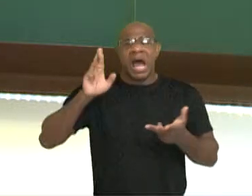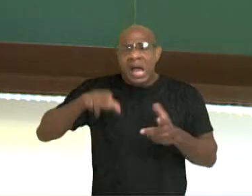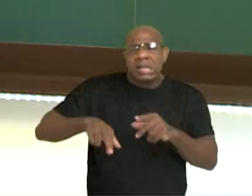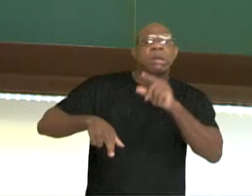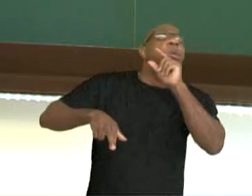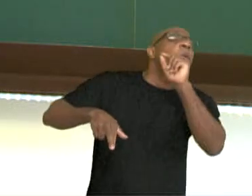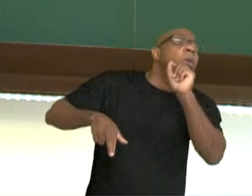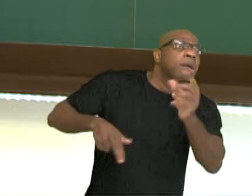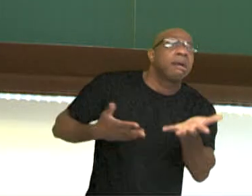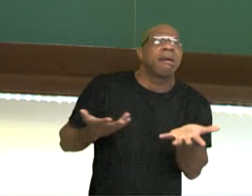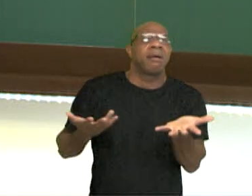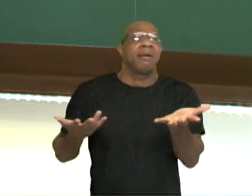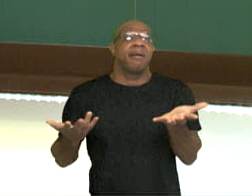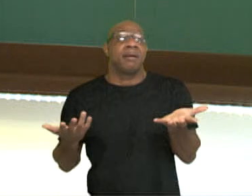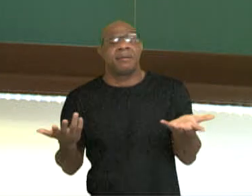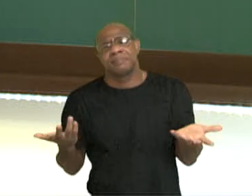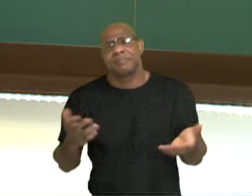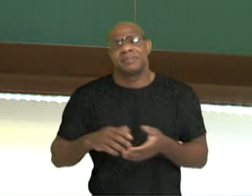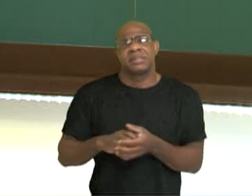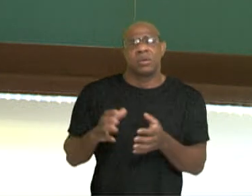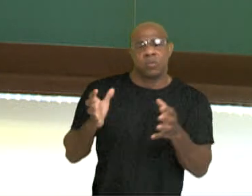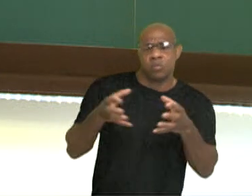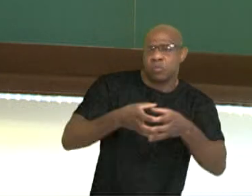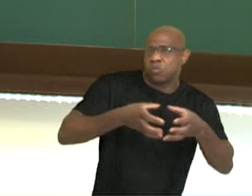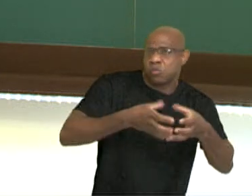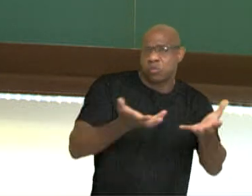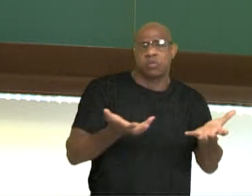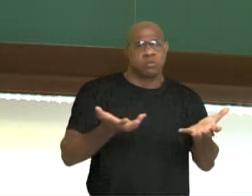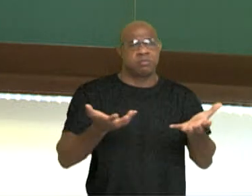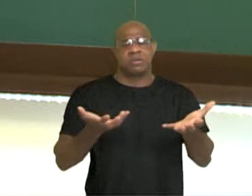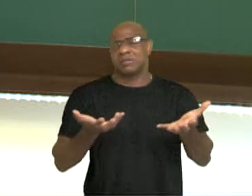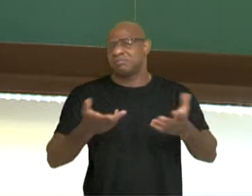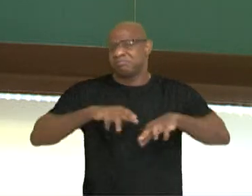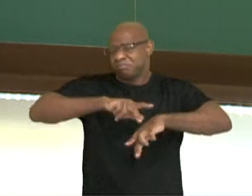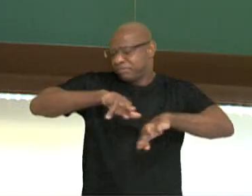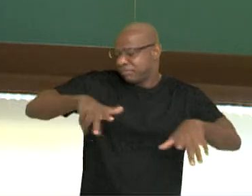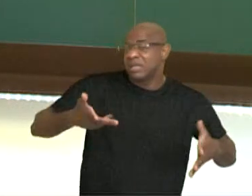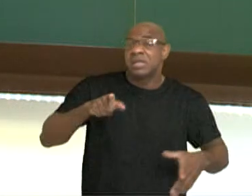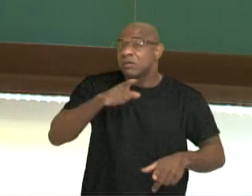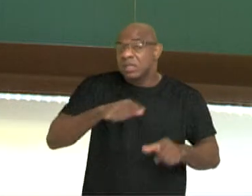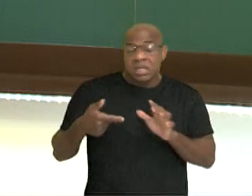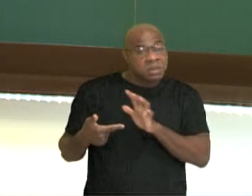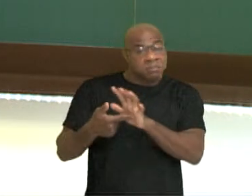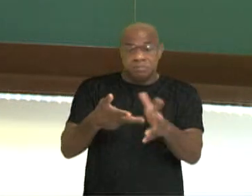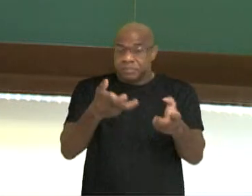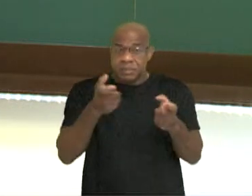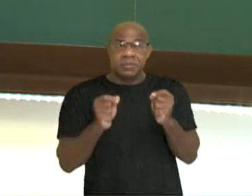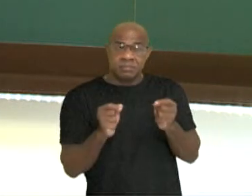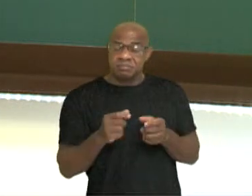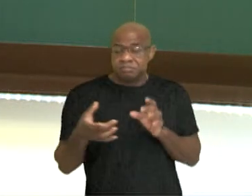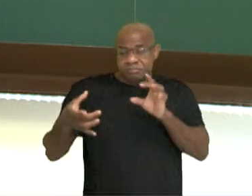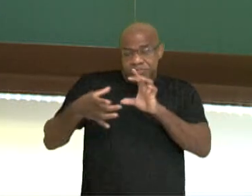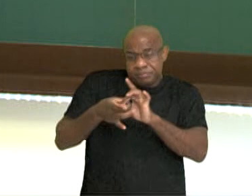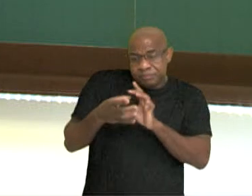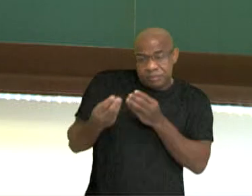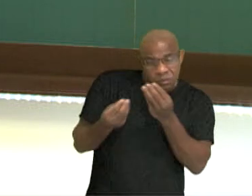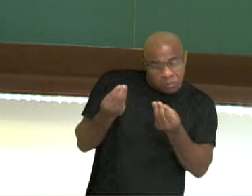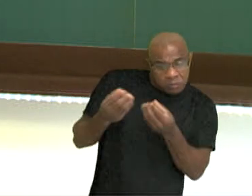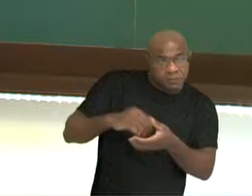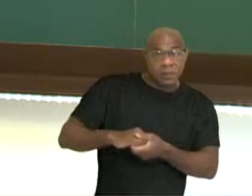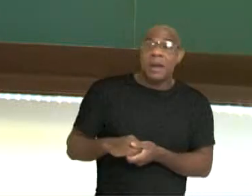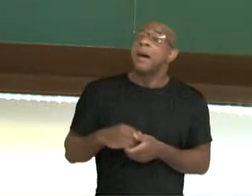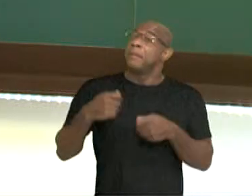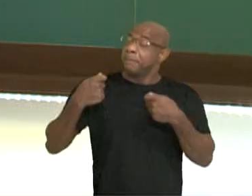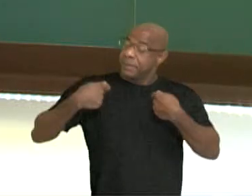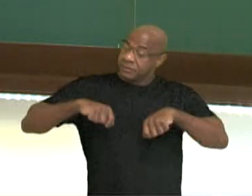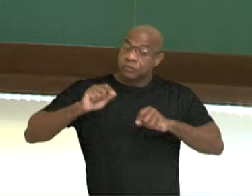razões, né? Então, lá, comunidades que eles abrem, e aí você identifica os seus pares. Porém, eu tenho que